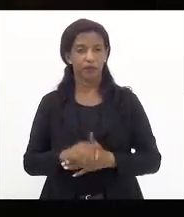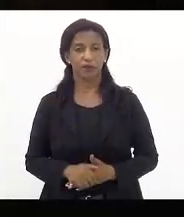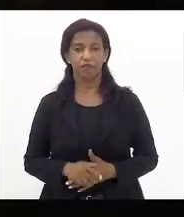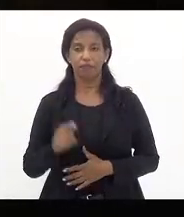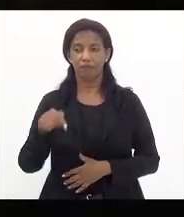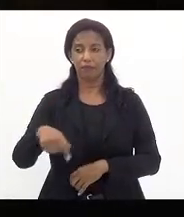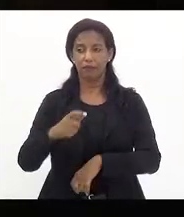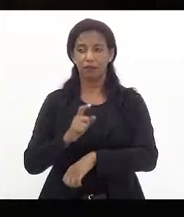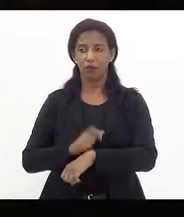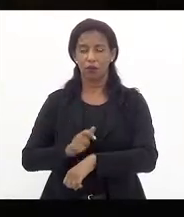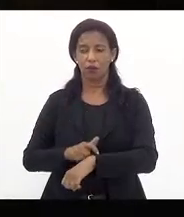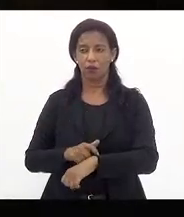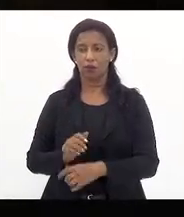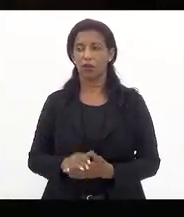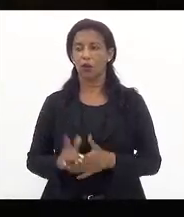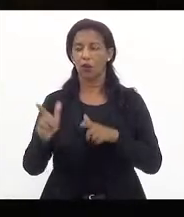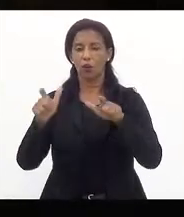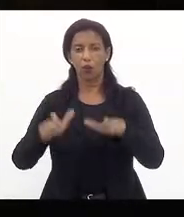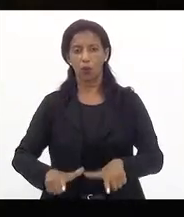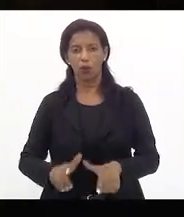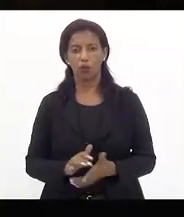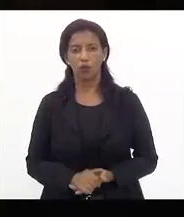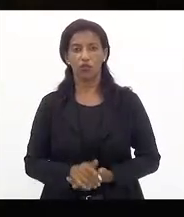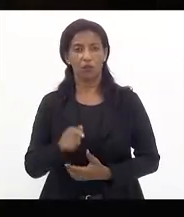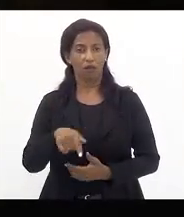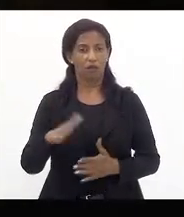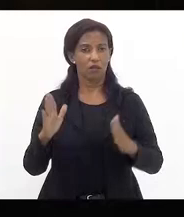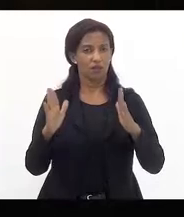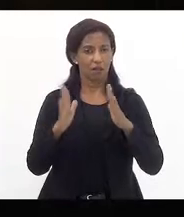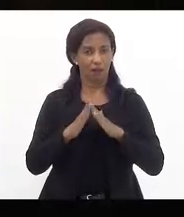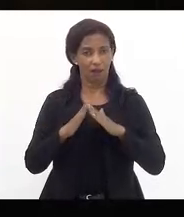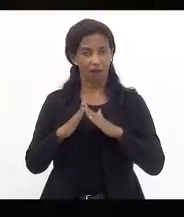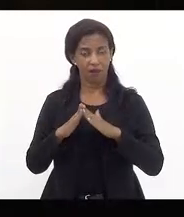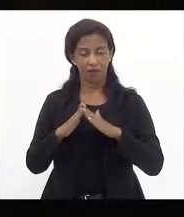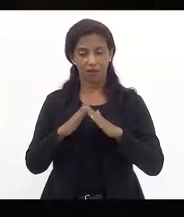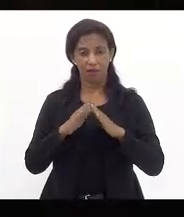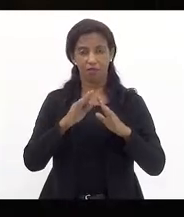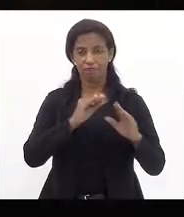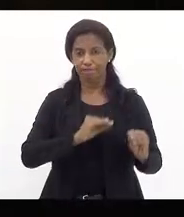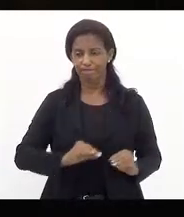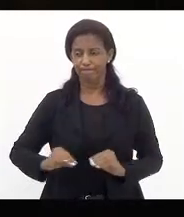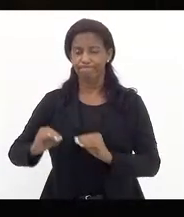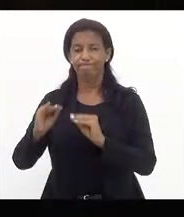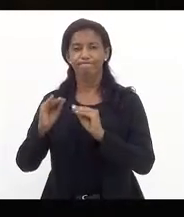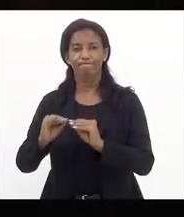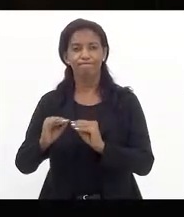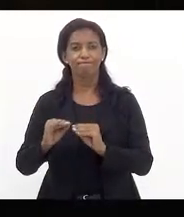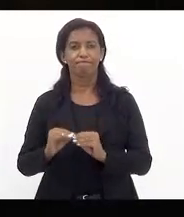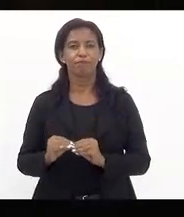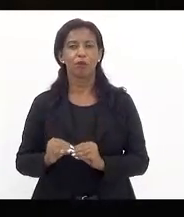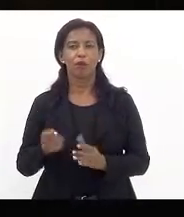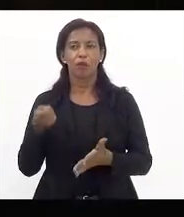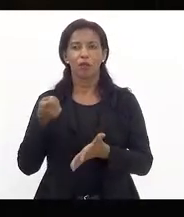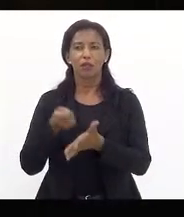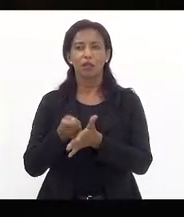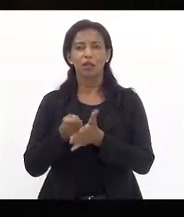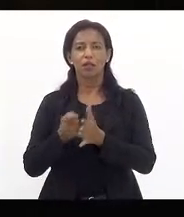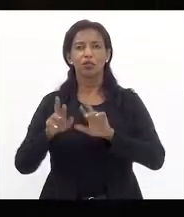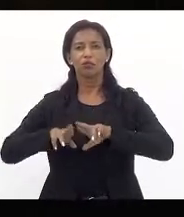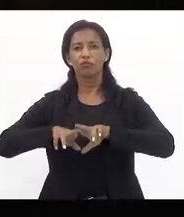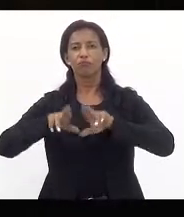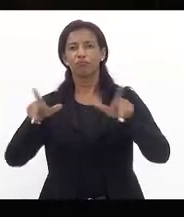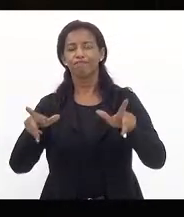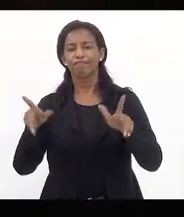nesse momento, onde essa casa foi submetida, inclusive, numa tentativa completamente